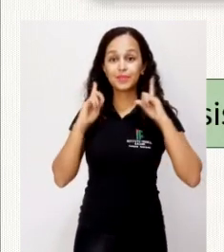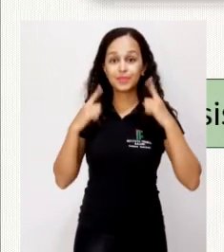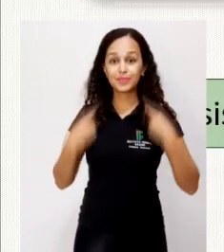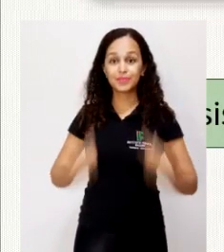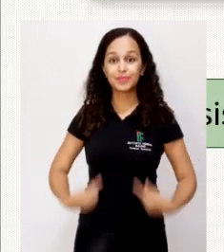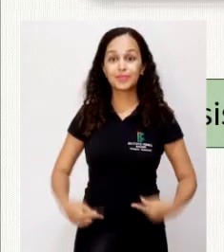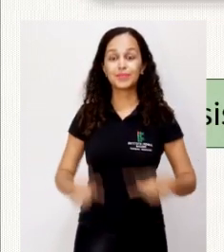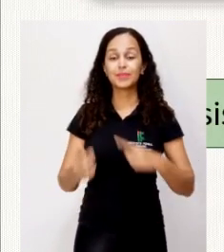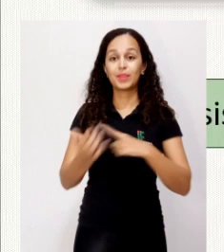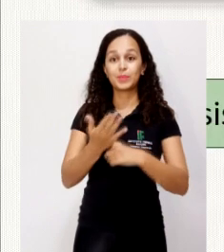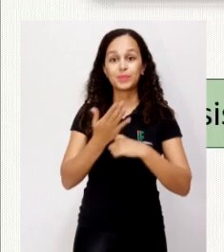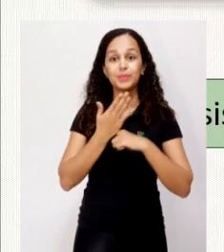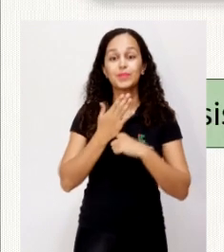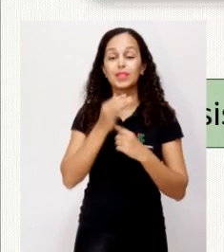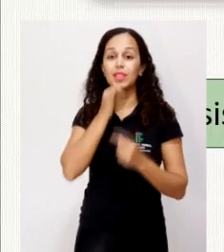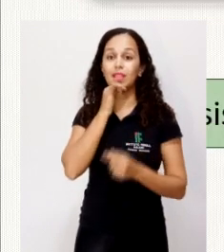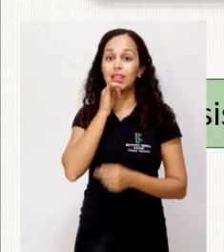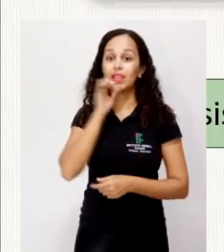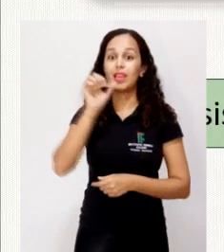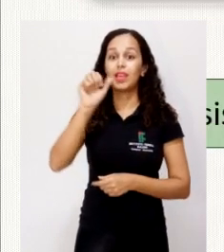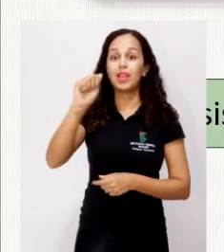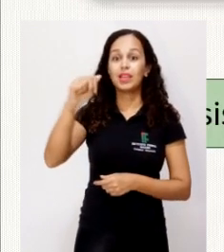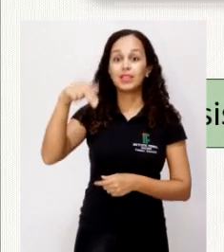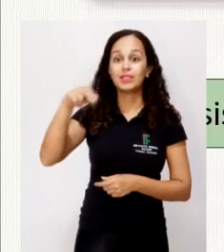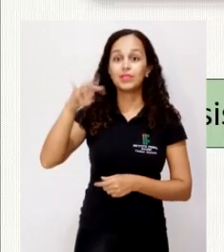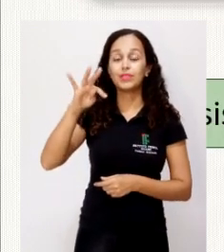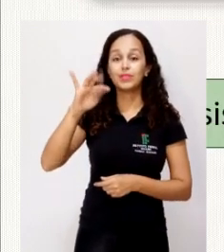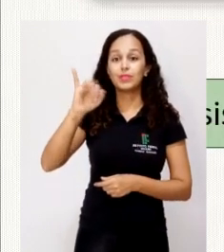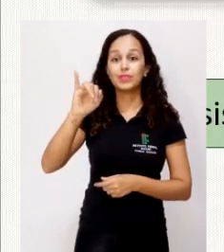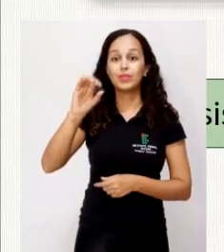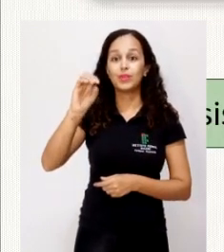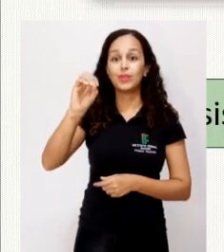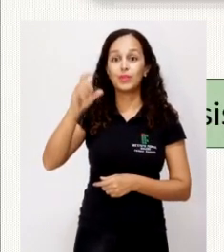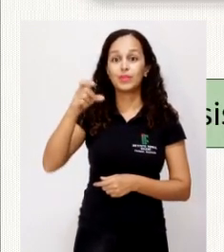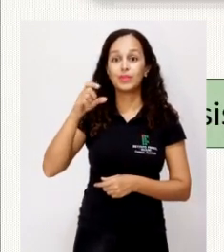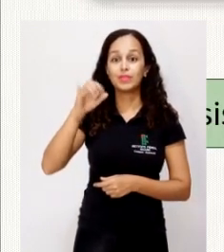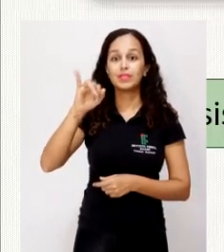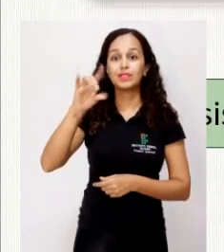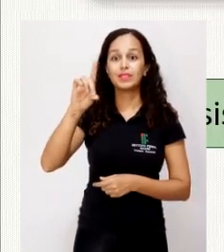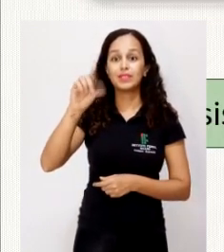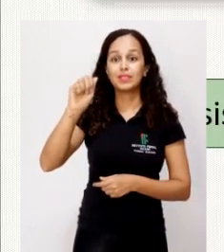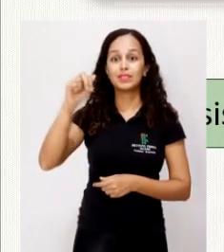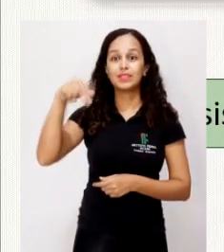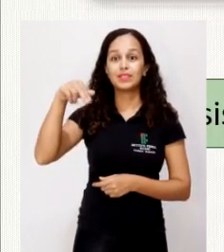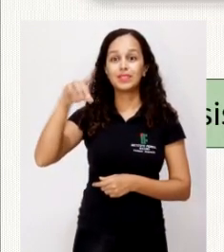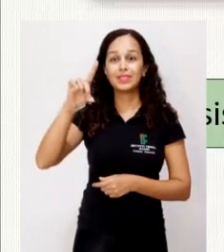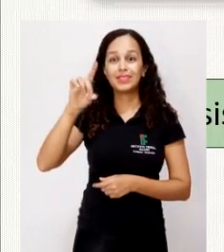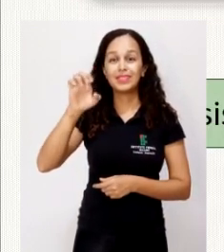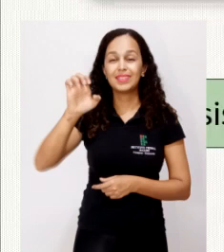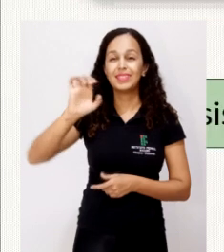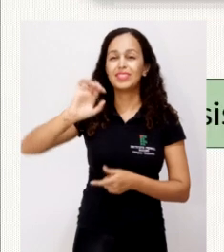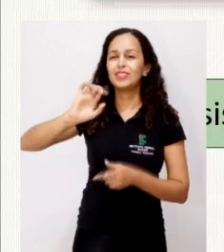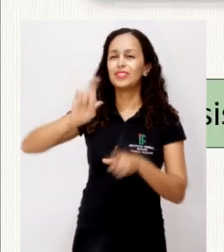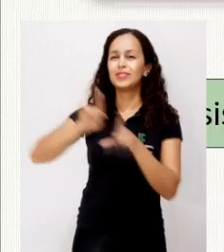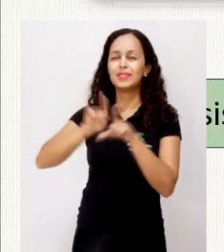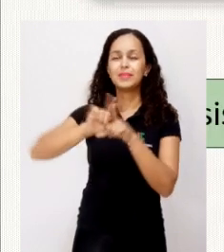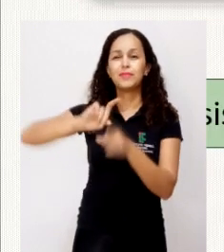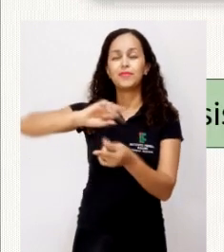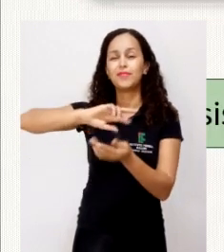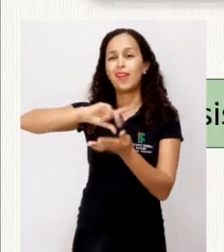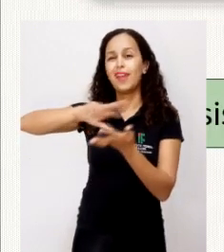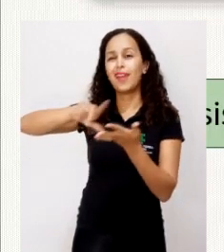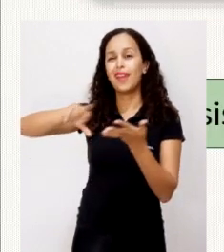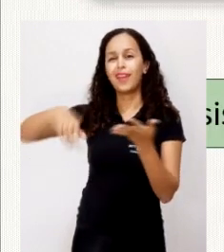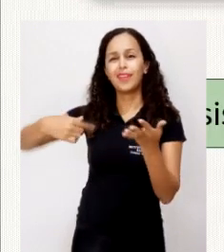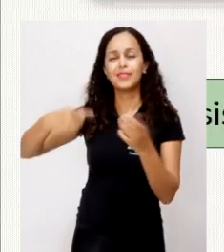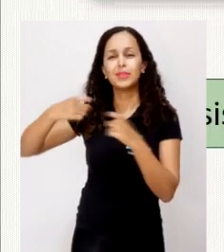já identificadas nos estudos, como antioxidante, antimicrobiana, anti-inflamatória, imunomoduladora e